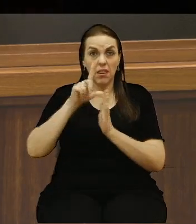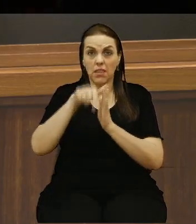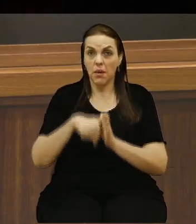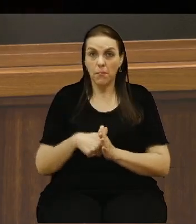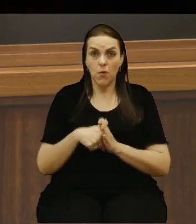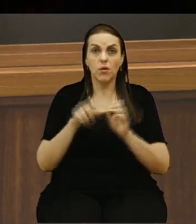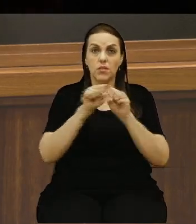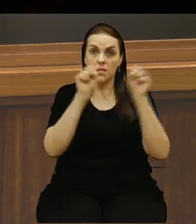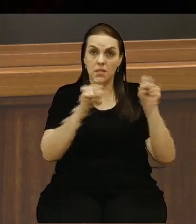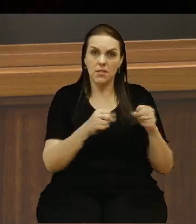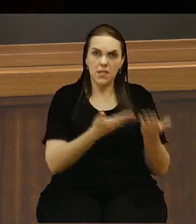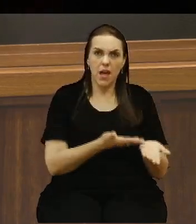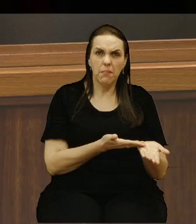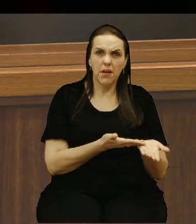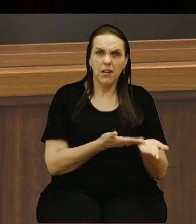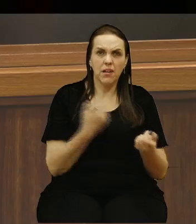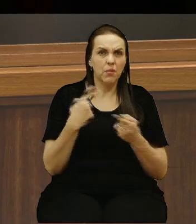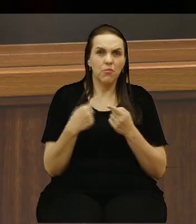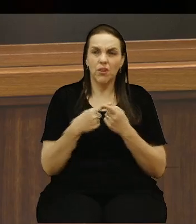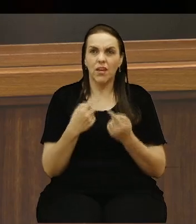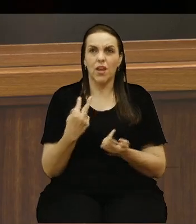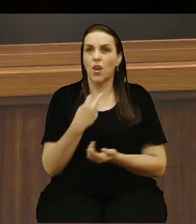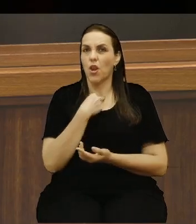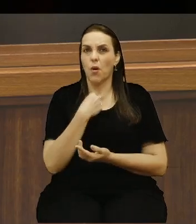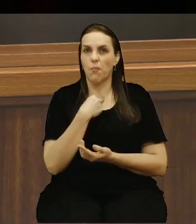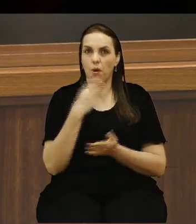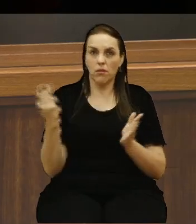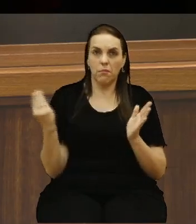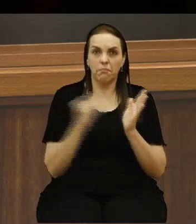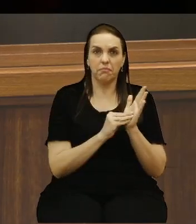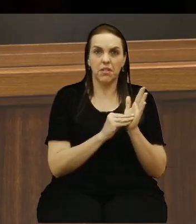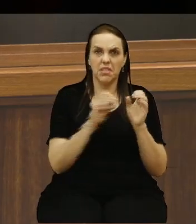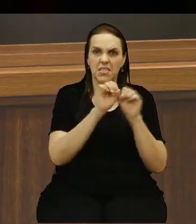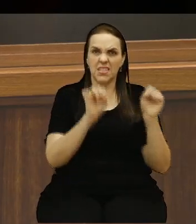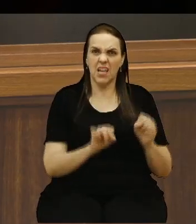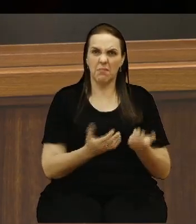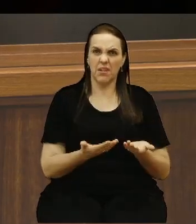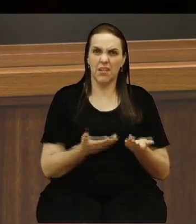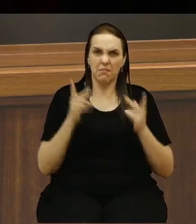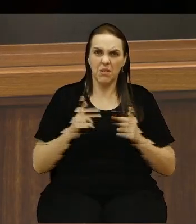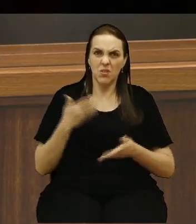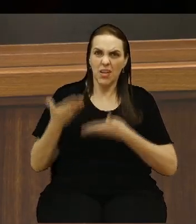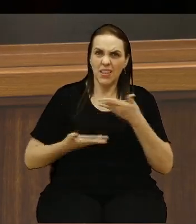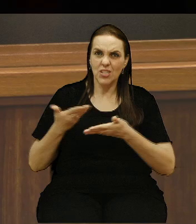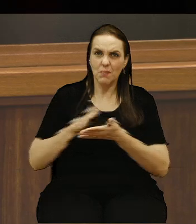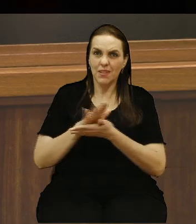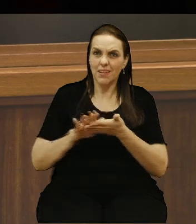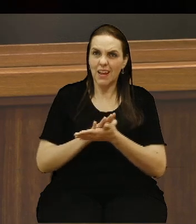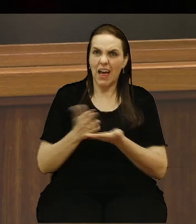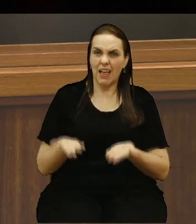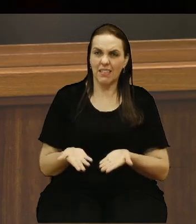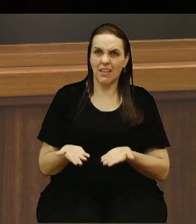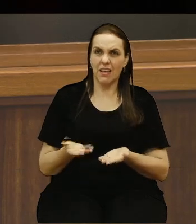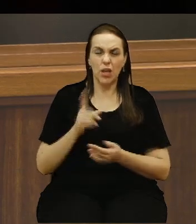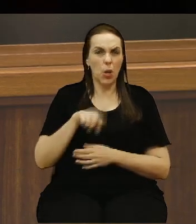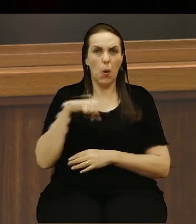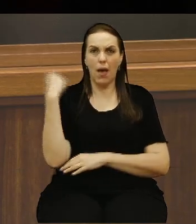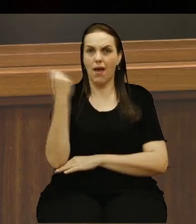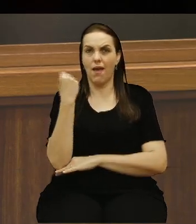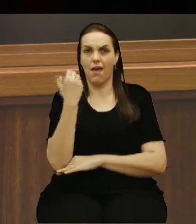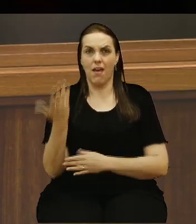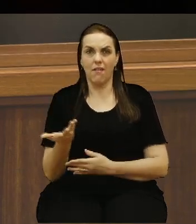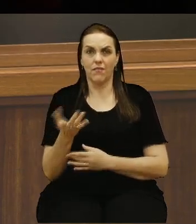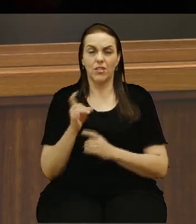alimentar o sistema, porque não dá para botar aquela pessoa no sistema, então a pessoa não é atendida, e não é questão só de gravidade.